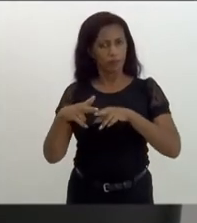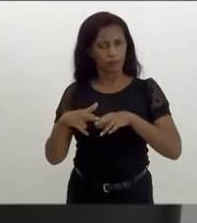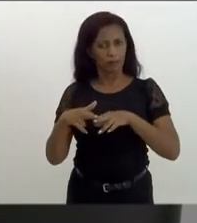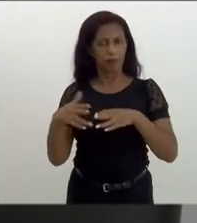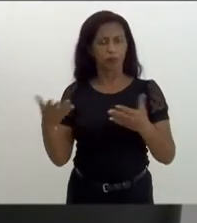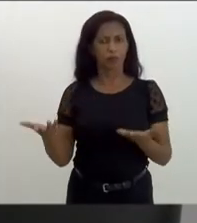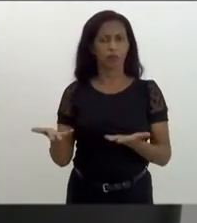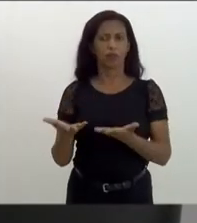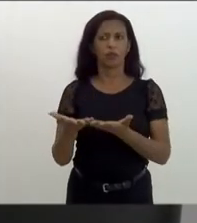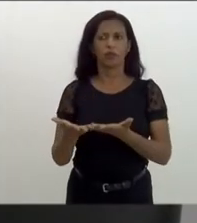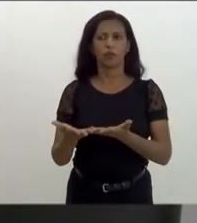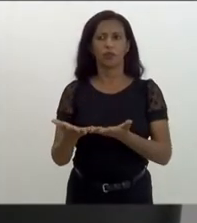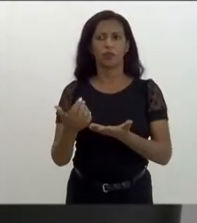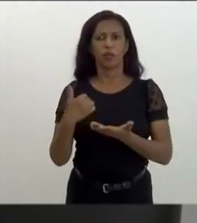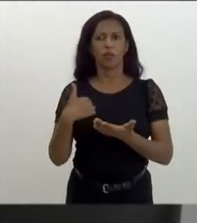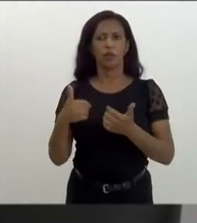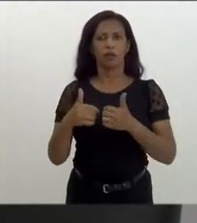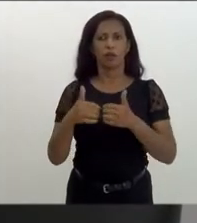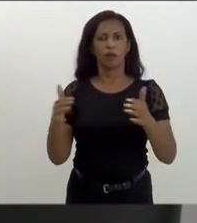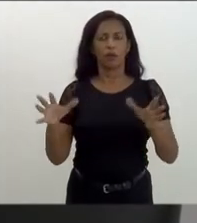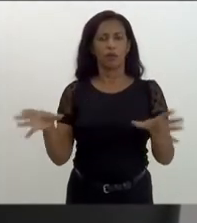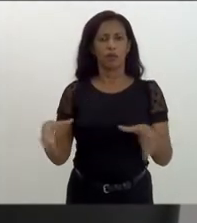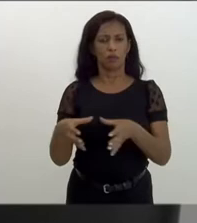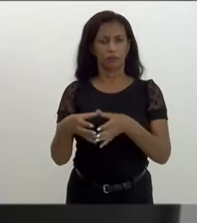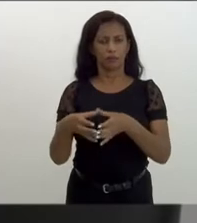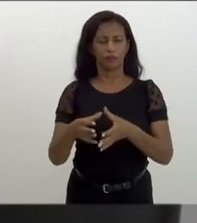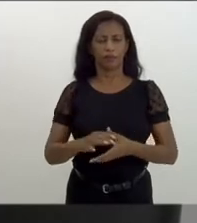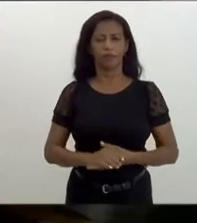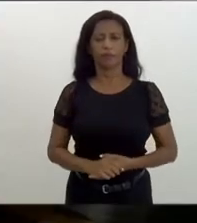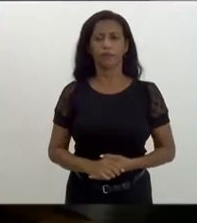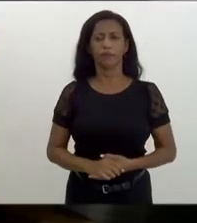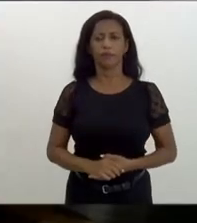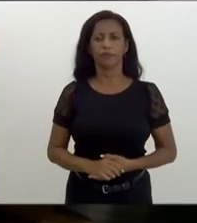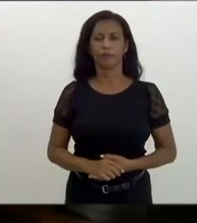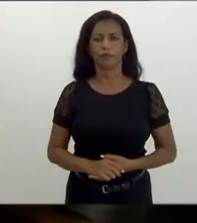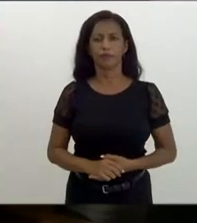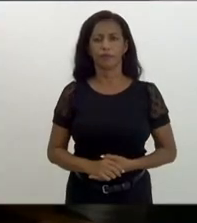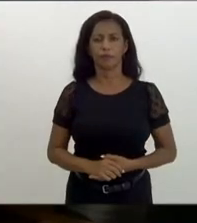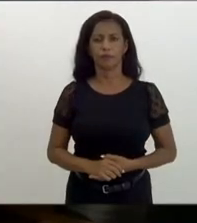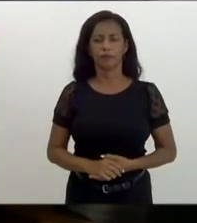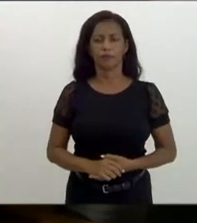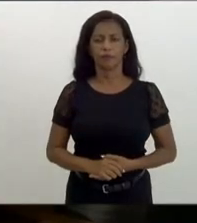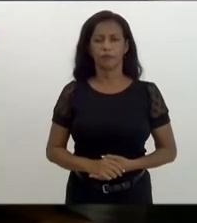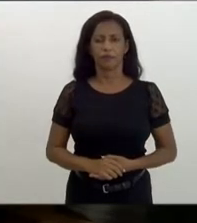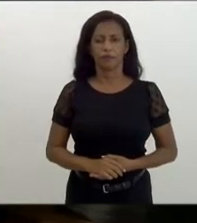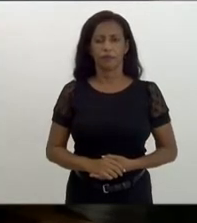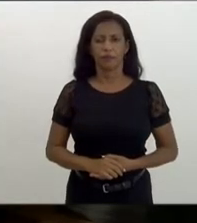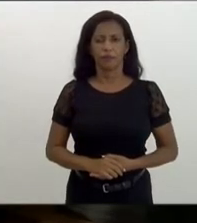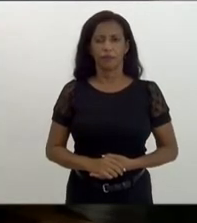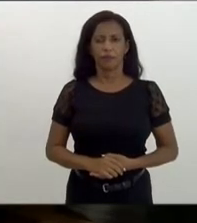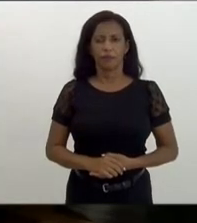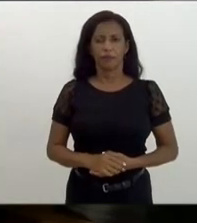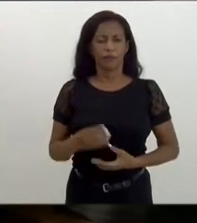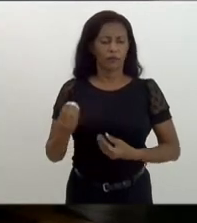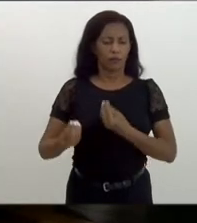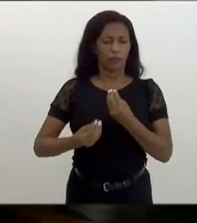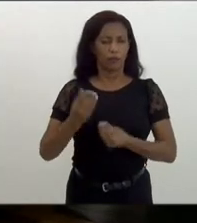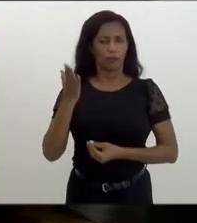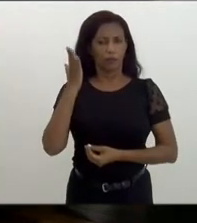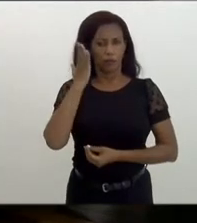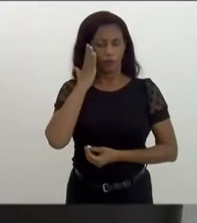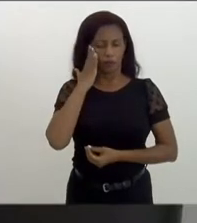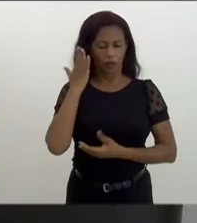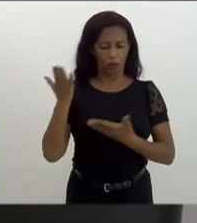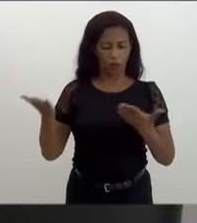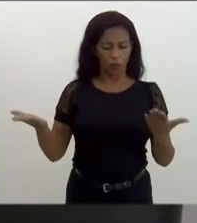pelas quais eu abrir essa comissão quem é e como sabemos temos